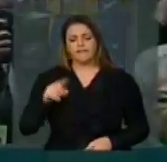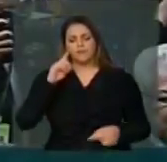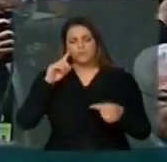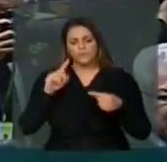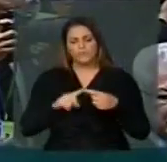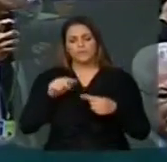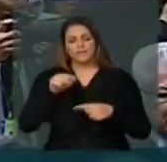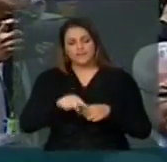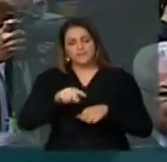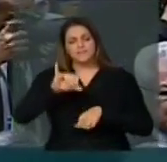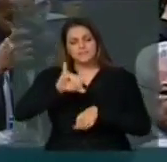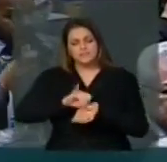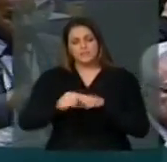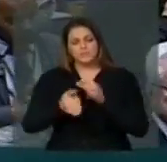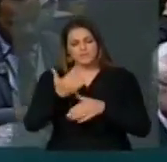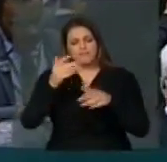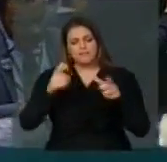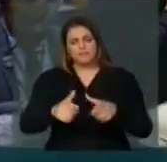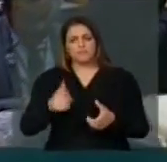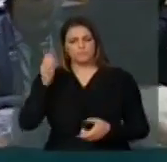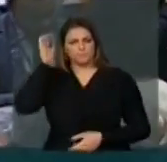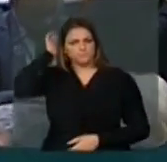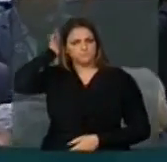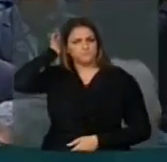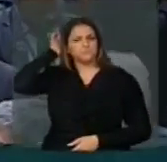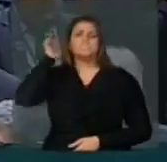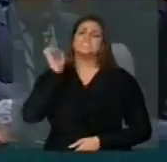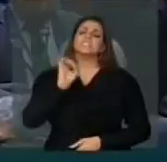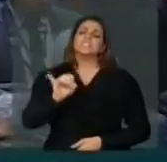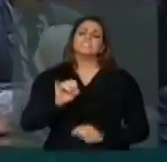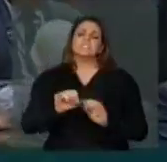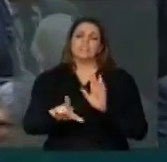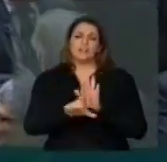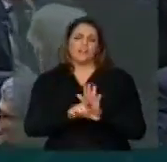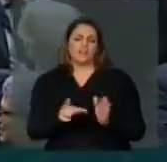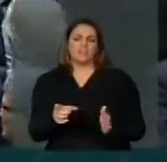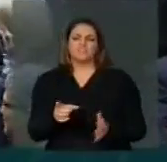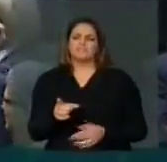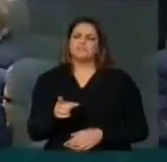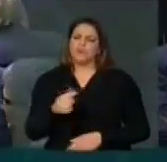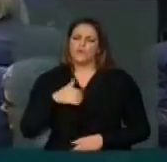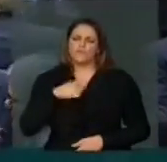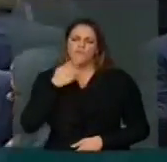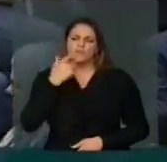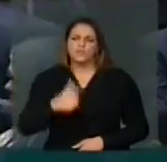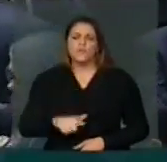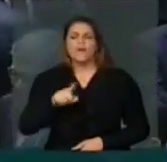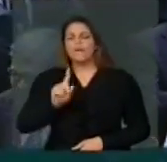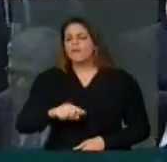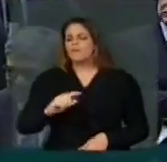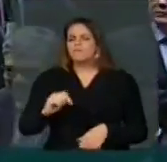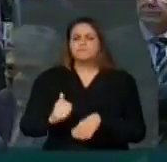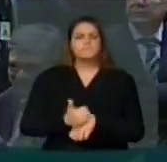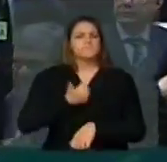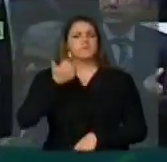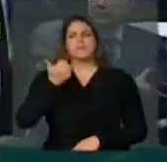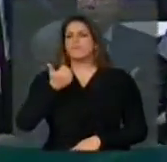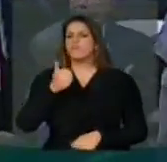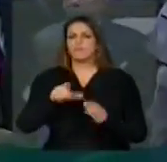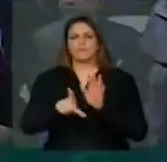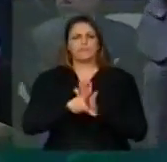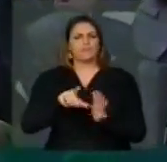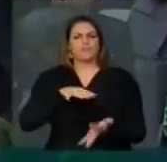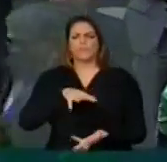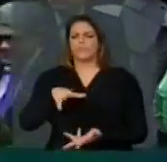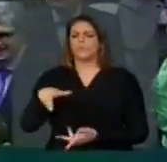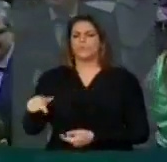nós tivermos a legislação, e vou aqui repetir, é a melhor legislação no mundo em termos de defesa